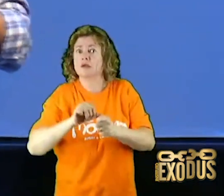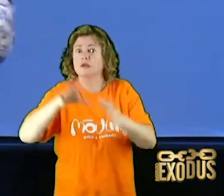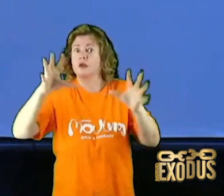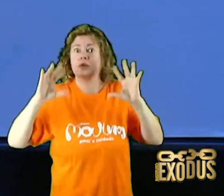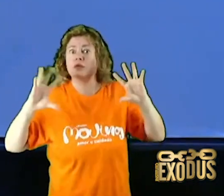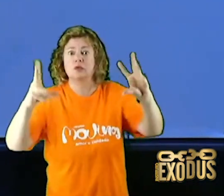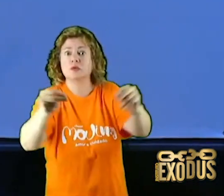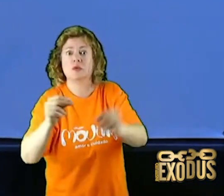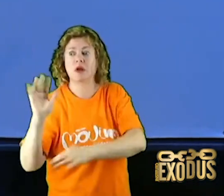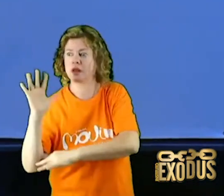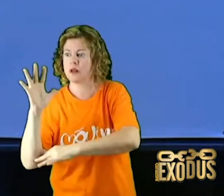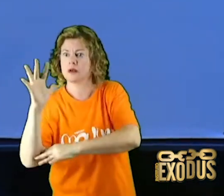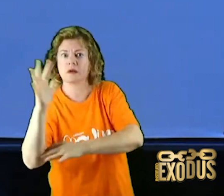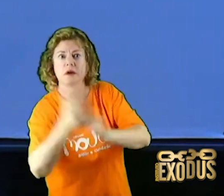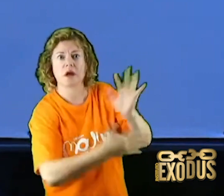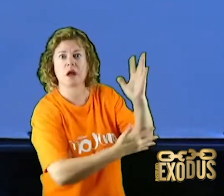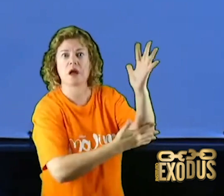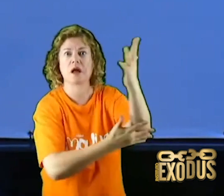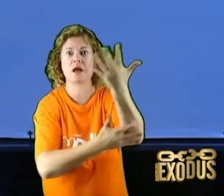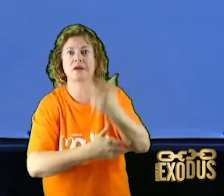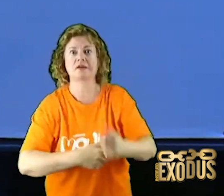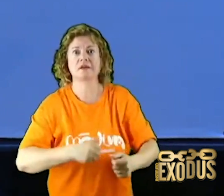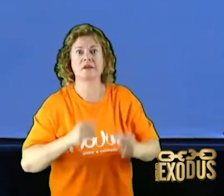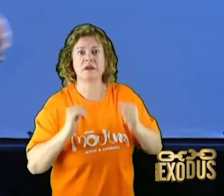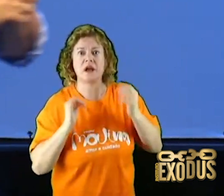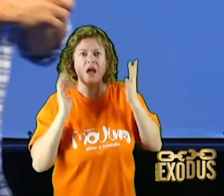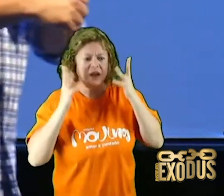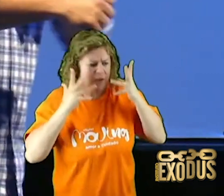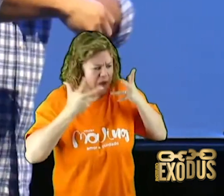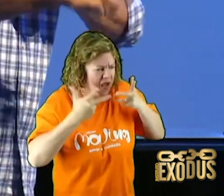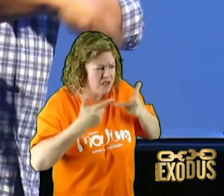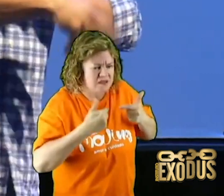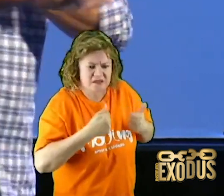natureza, o Deus que criou aquilo que os meus olhos veem, o Deus